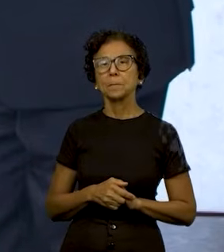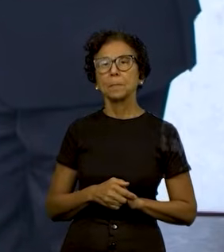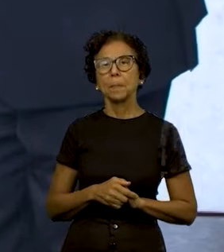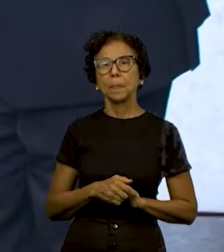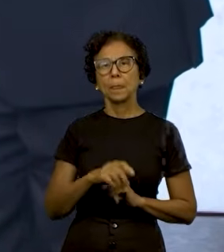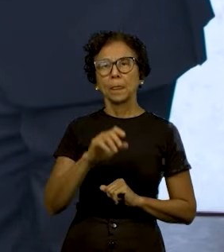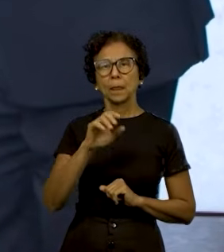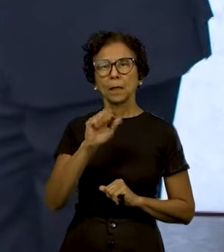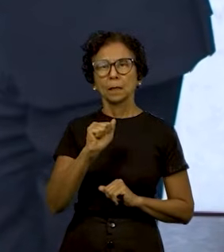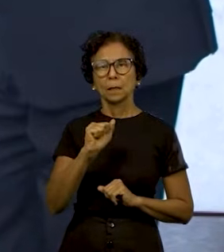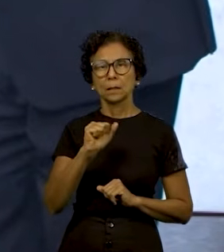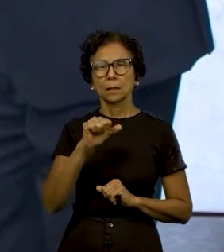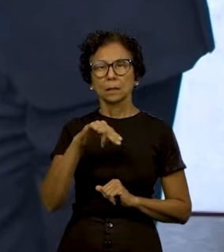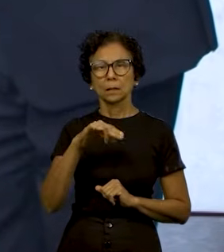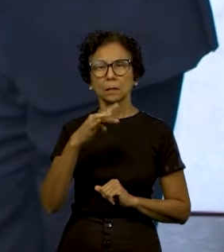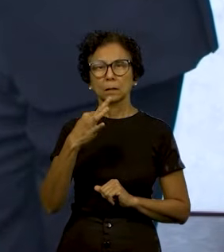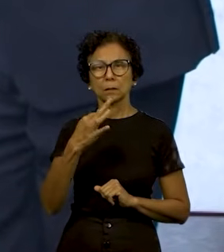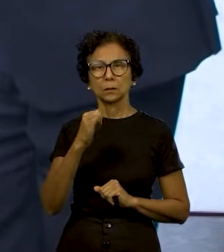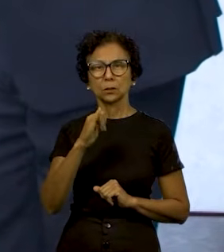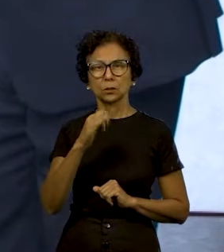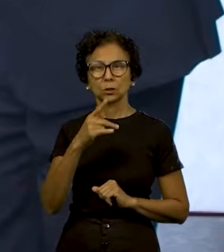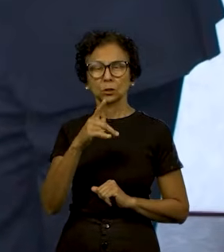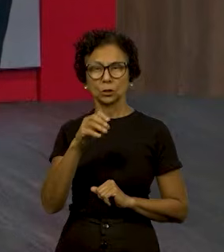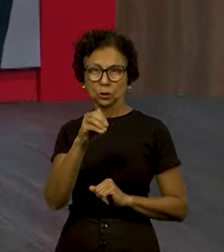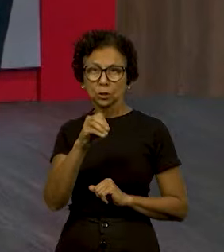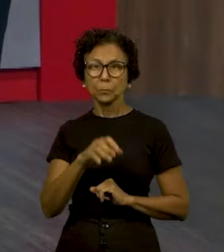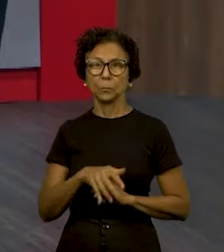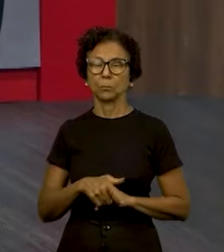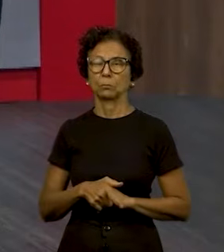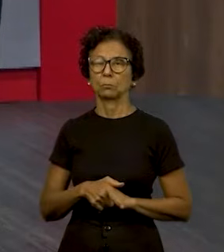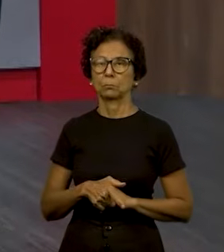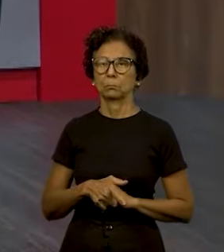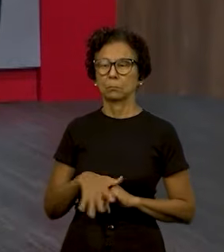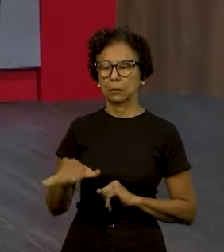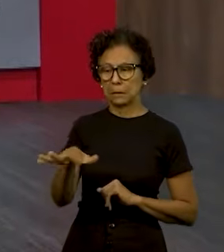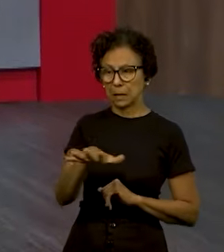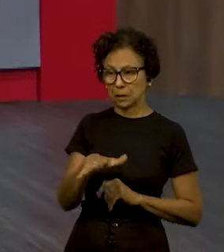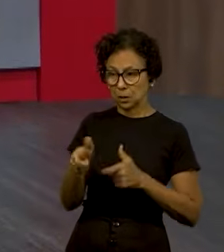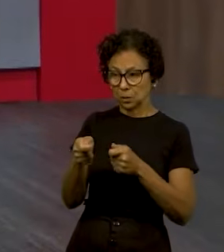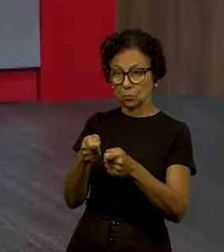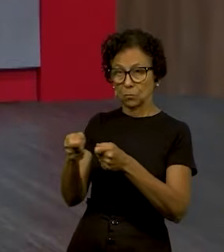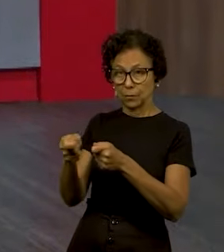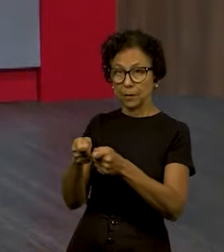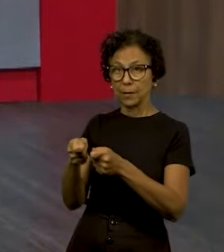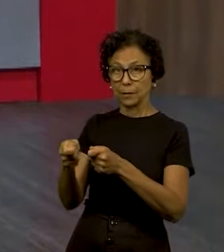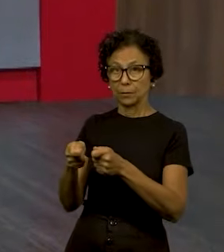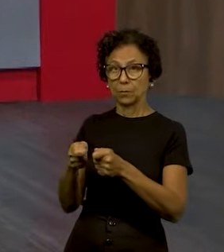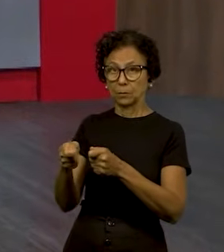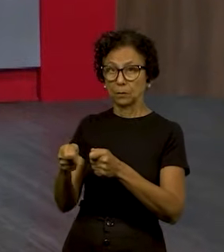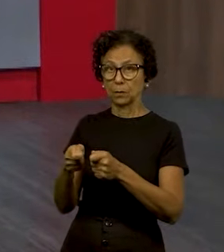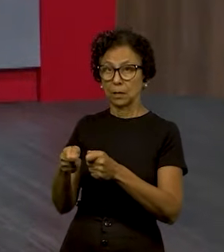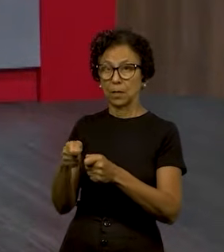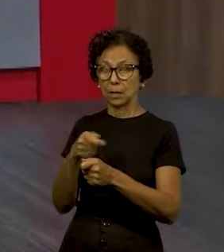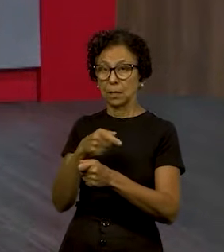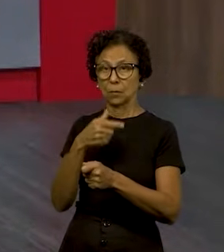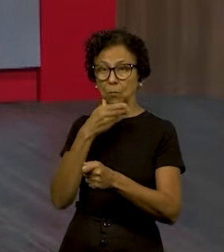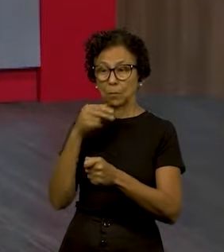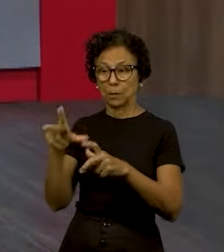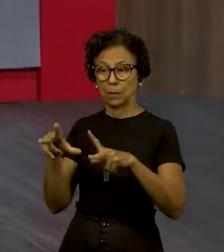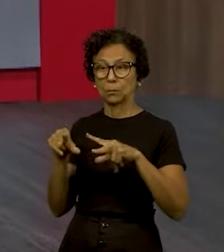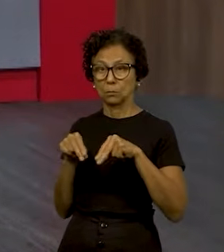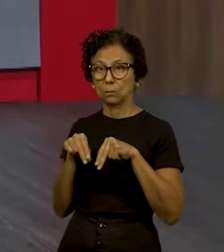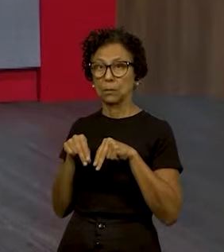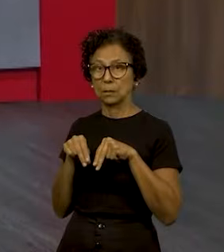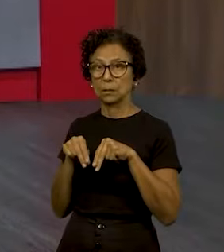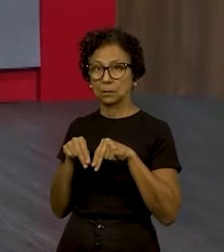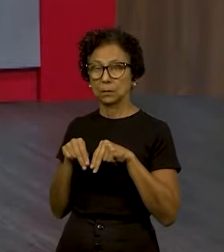aqui de Israel, ele estava no governo dele, ele herdou isso